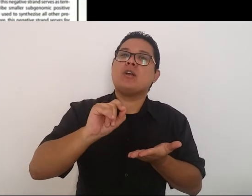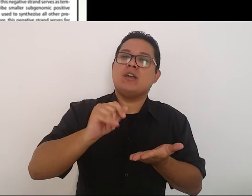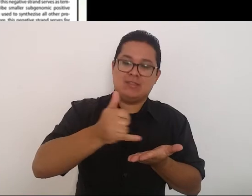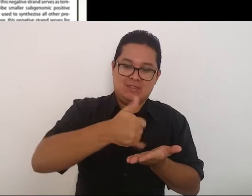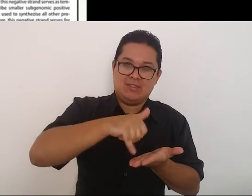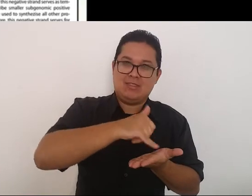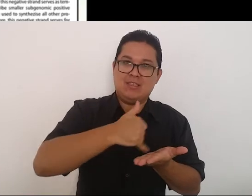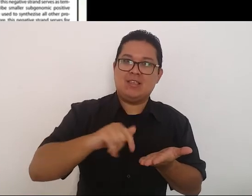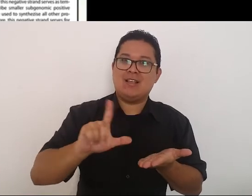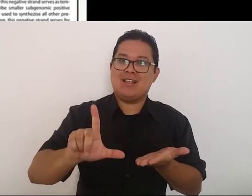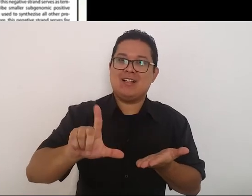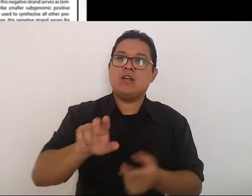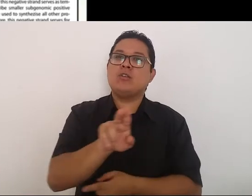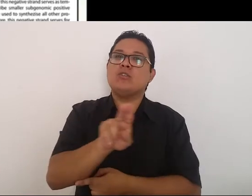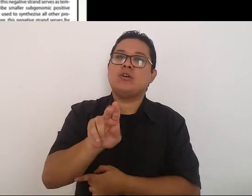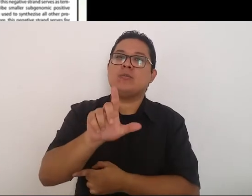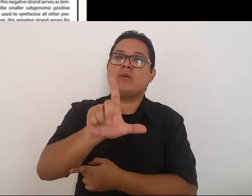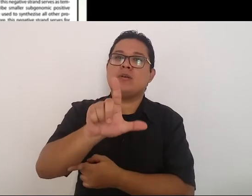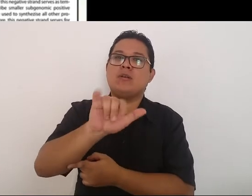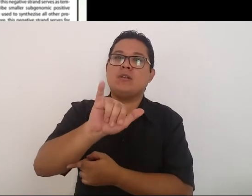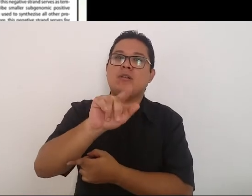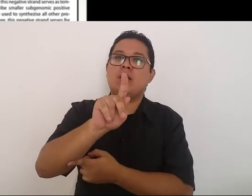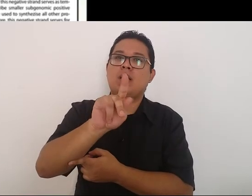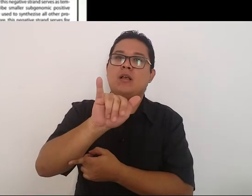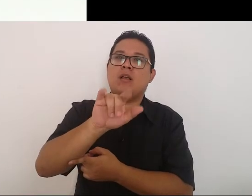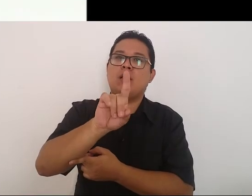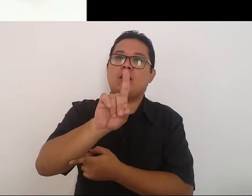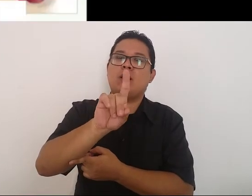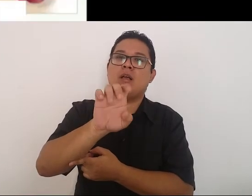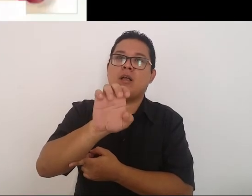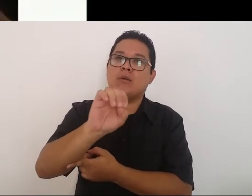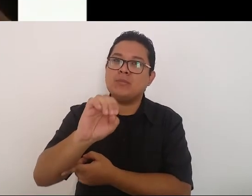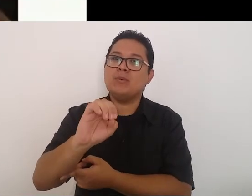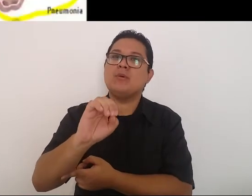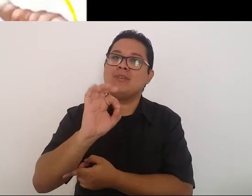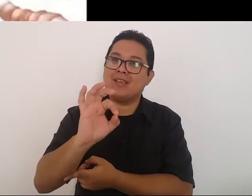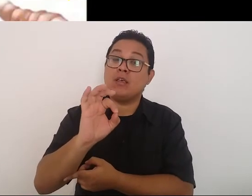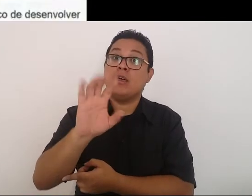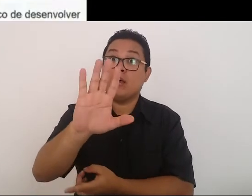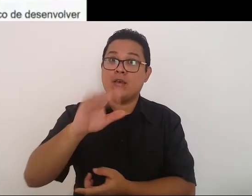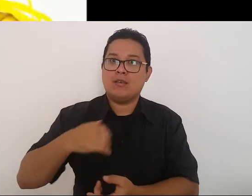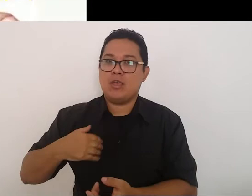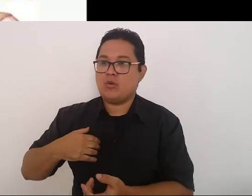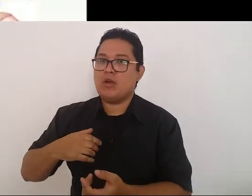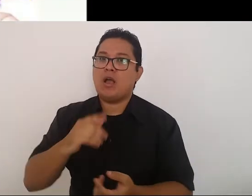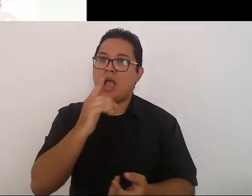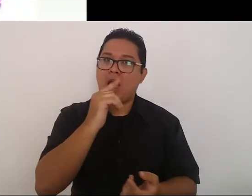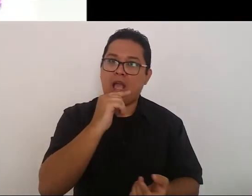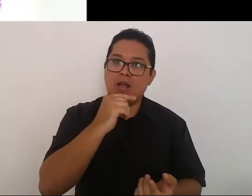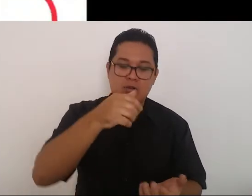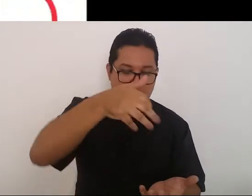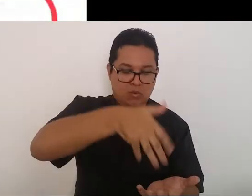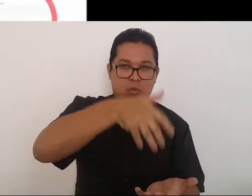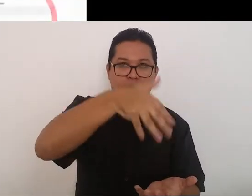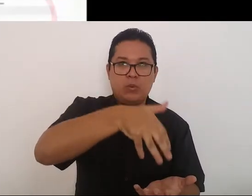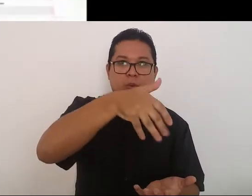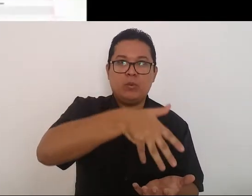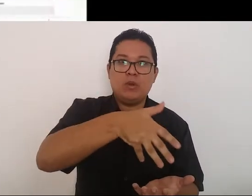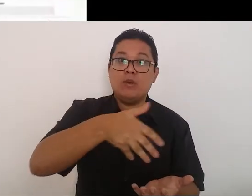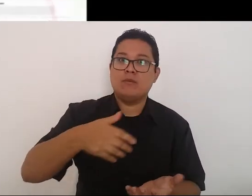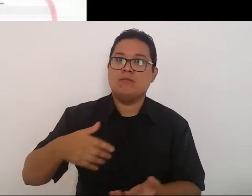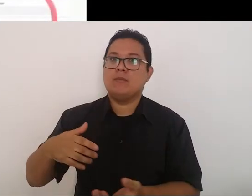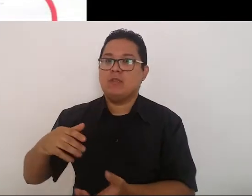Que é de lipídio, que ele roubou da gente, inclusive. E aí, se você usa o sabão vai lá